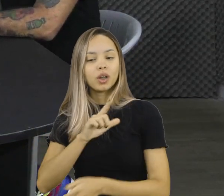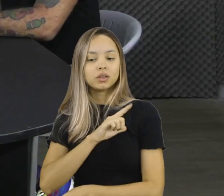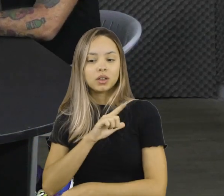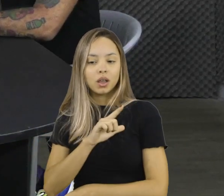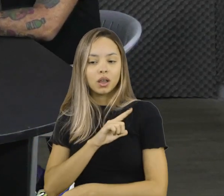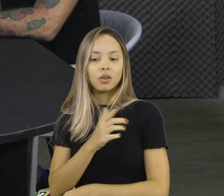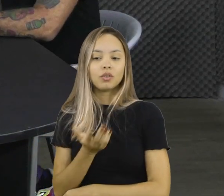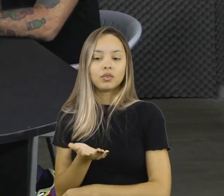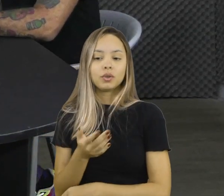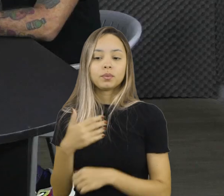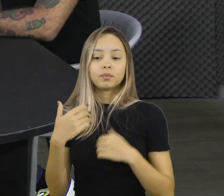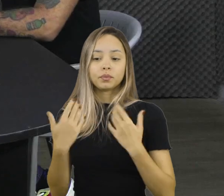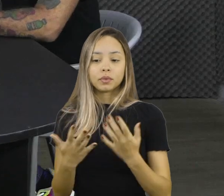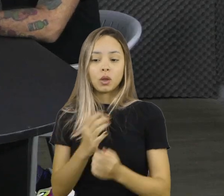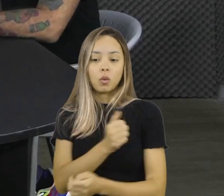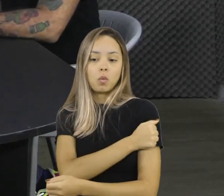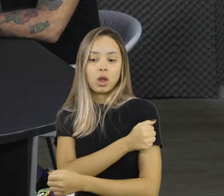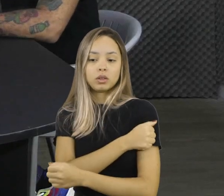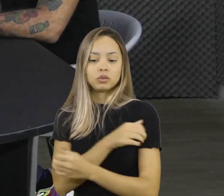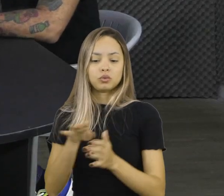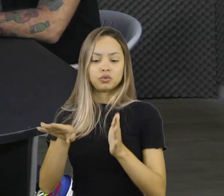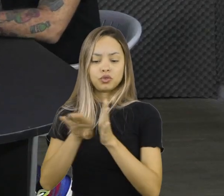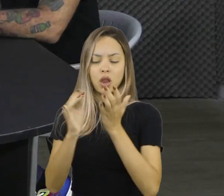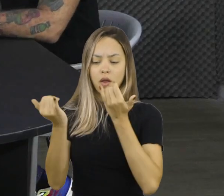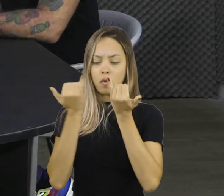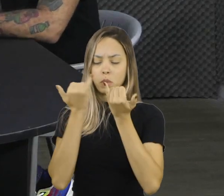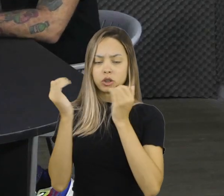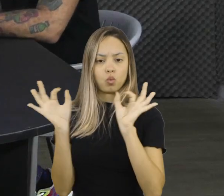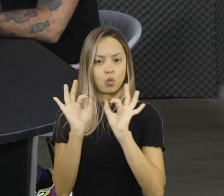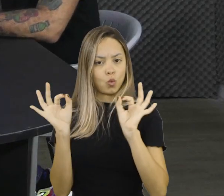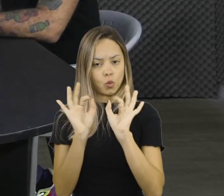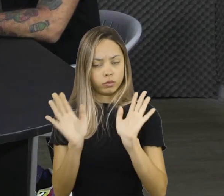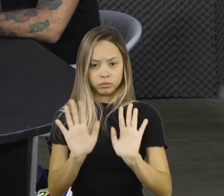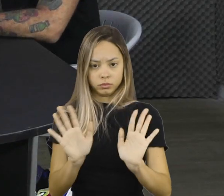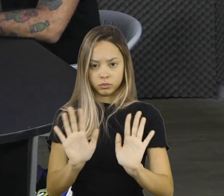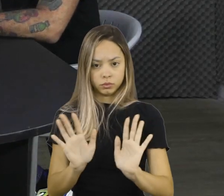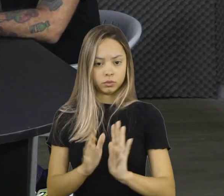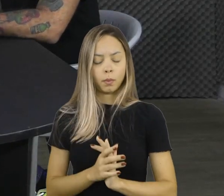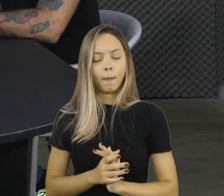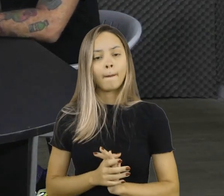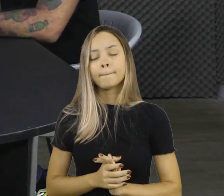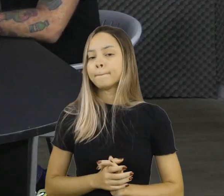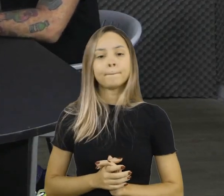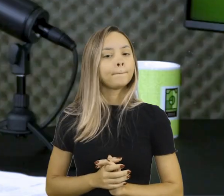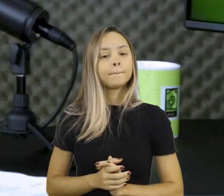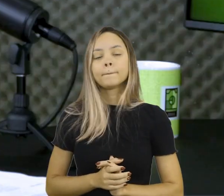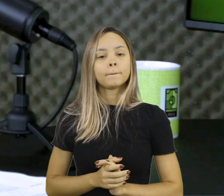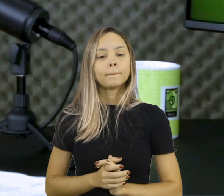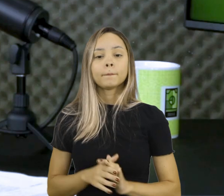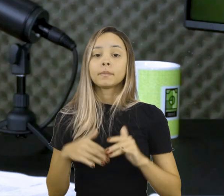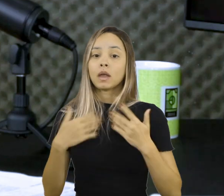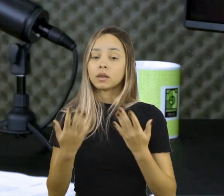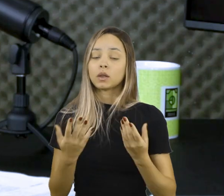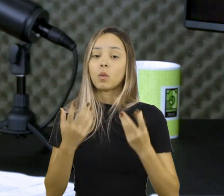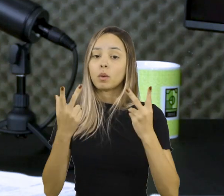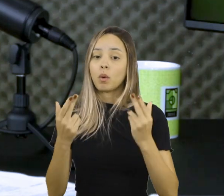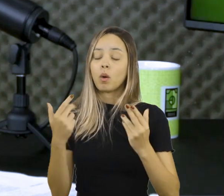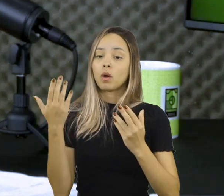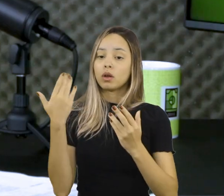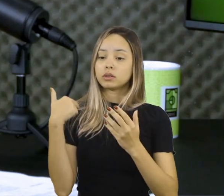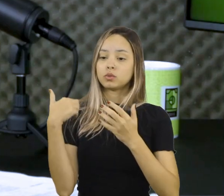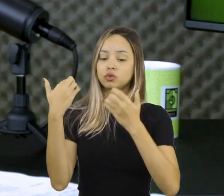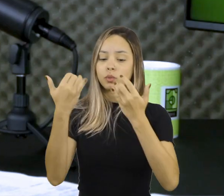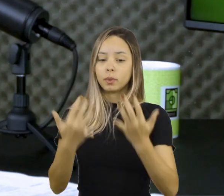não o estudante ele não chega sem nenhuma informação na escola nova para onde ele vai não é para chegar mas agora como eu te falei por